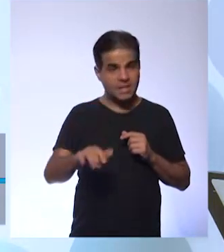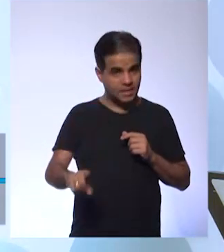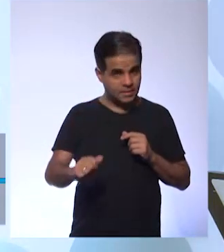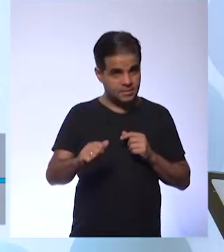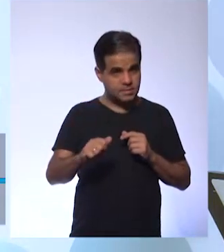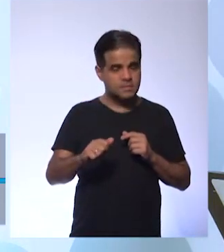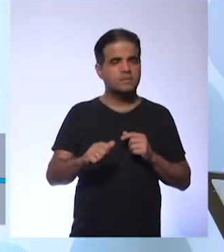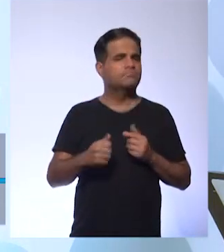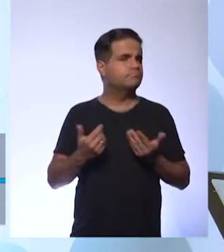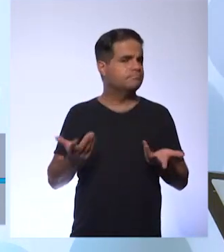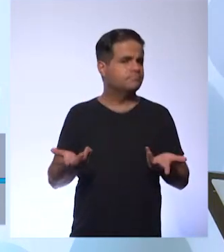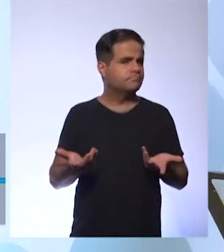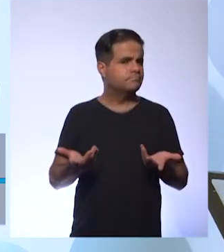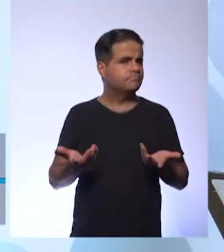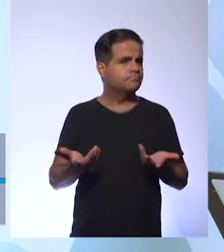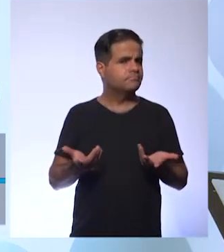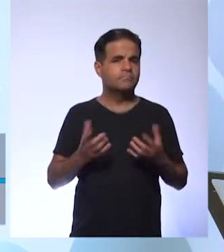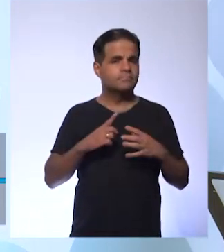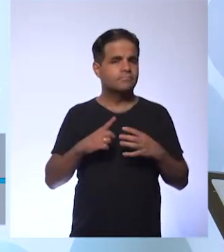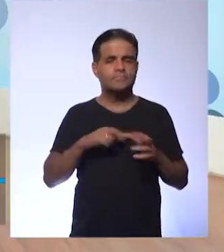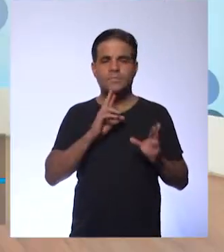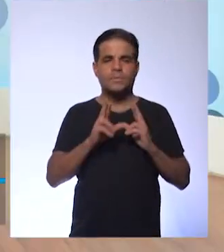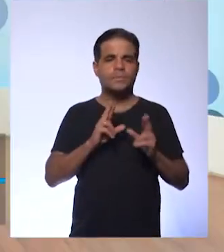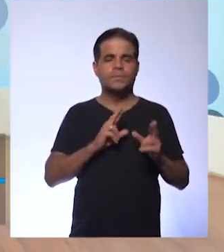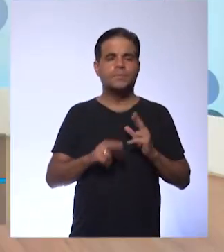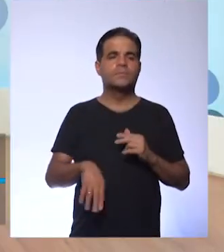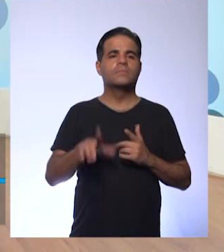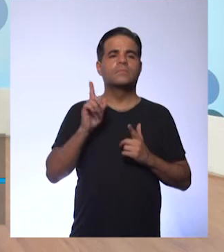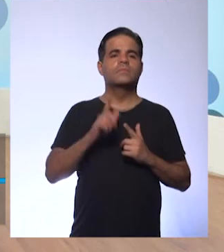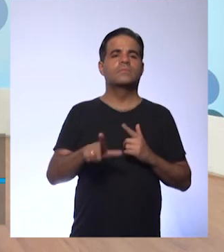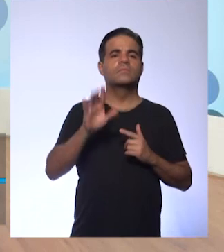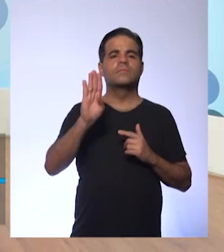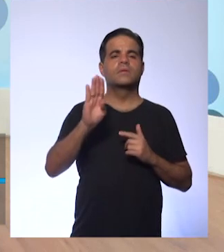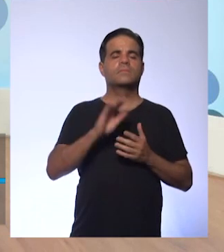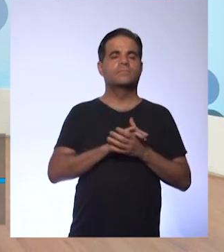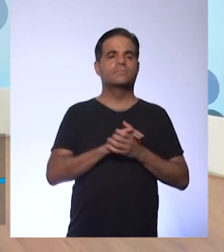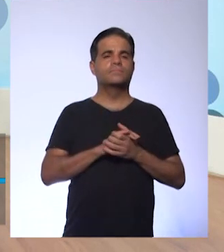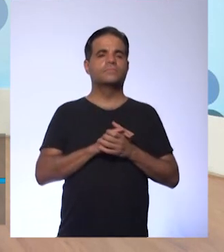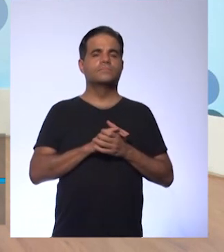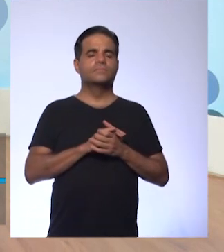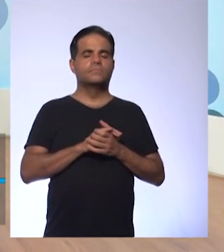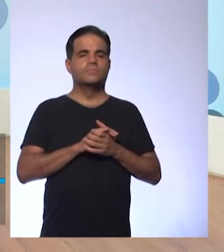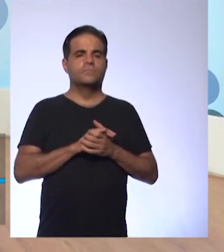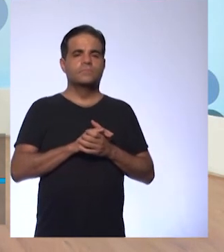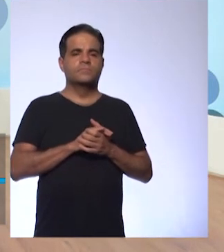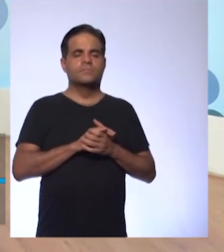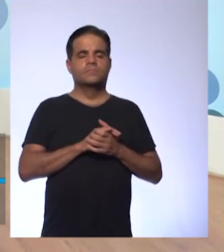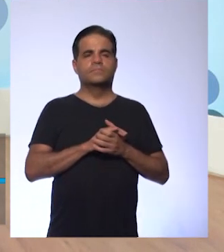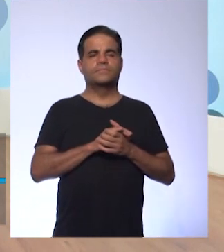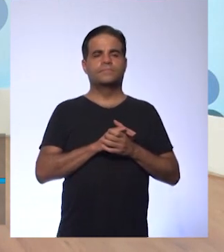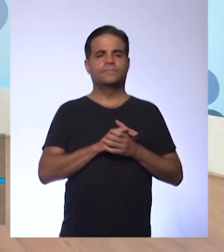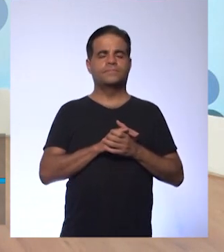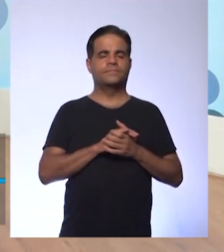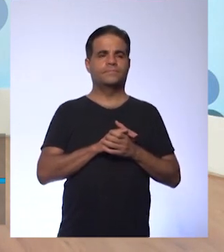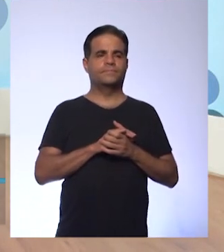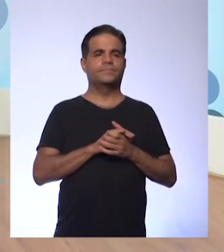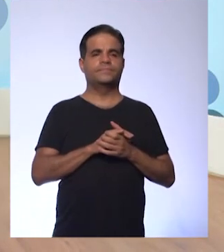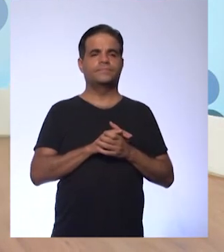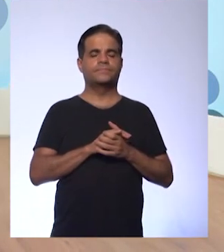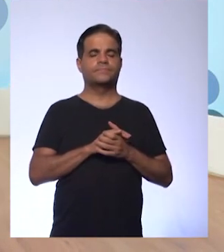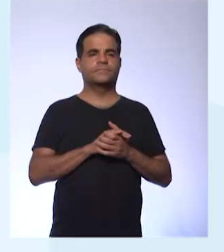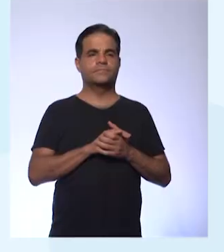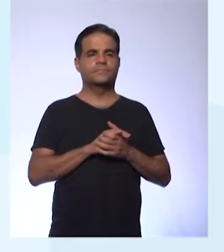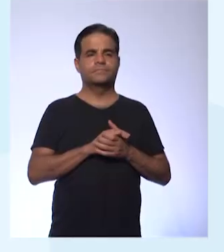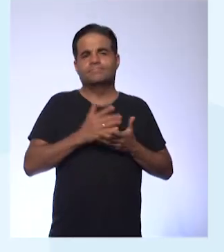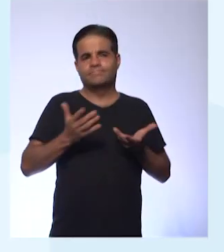Deia. E aí, será que eles estão? Letra Ai, meu Deus. B. Letra B, a que está predominando, não sou...